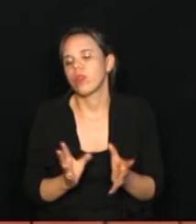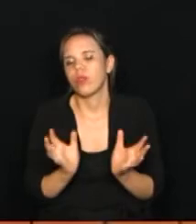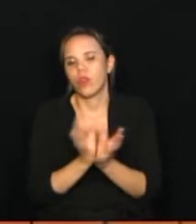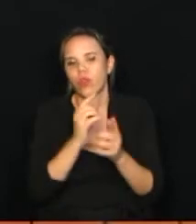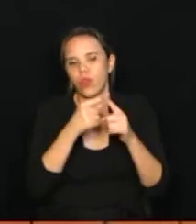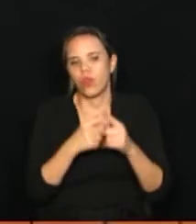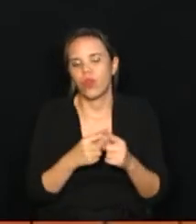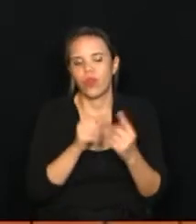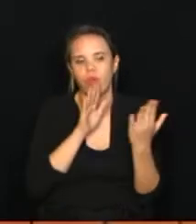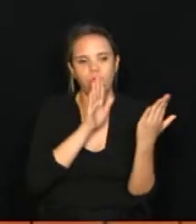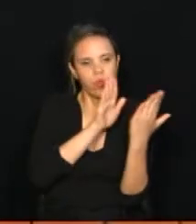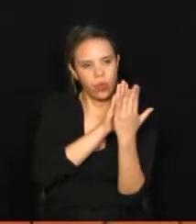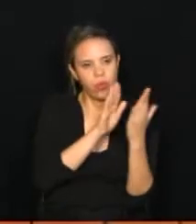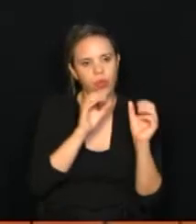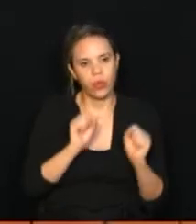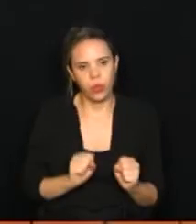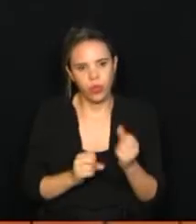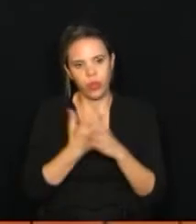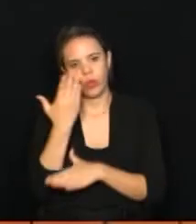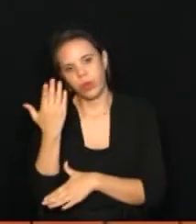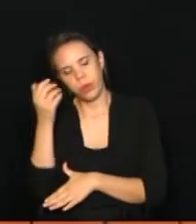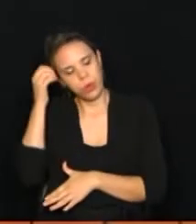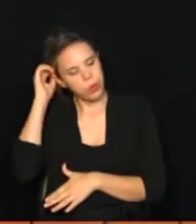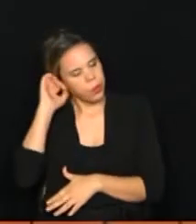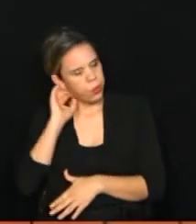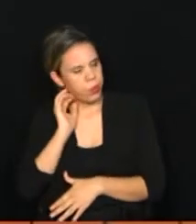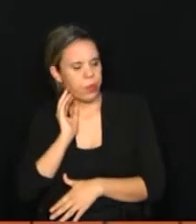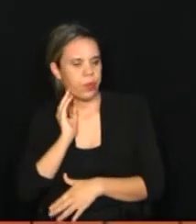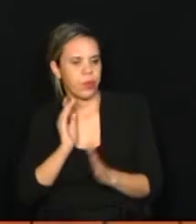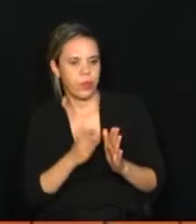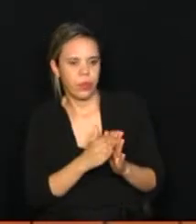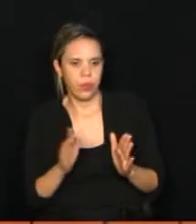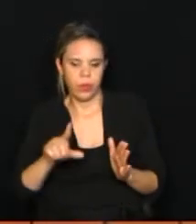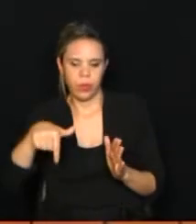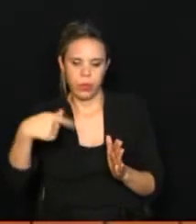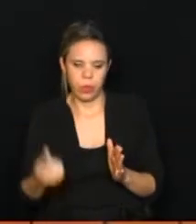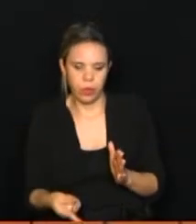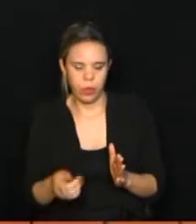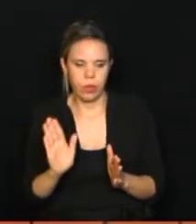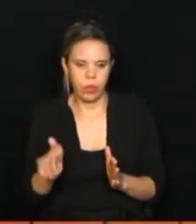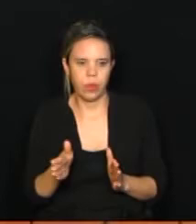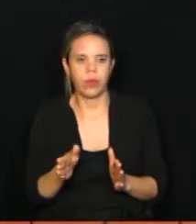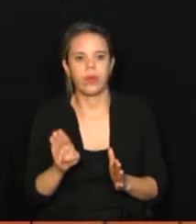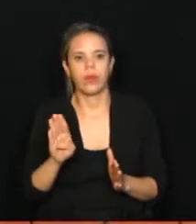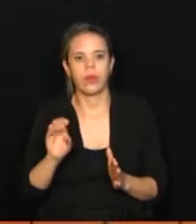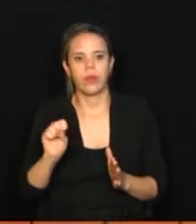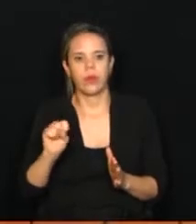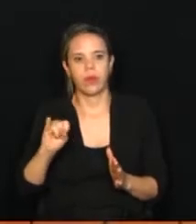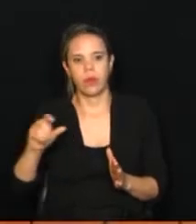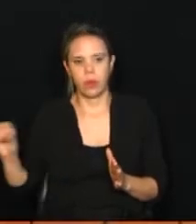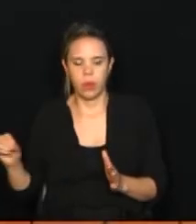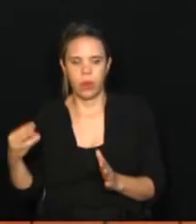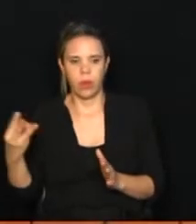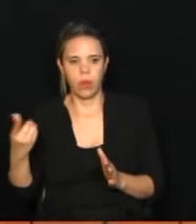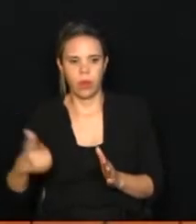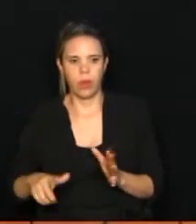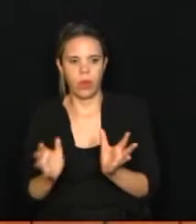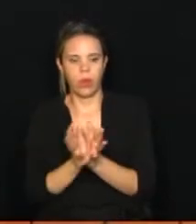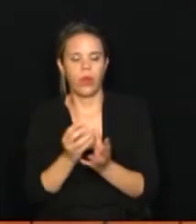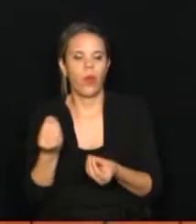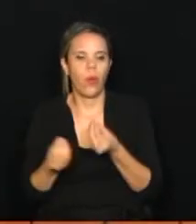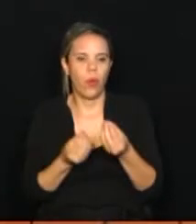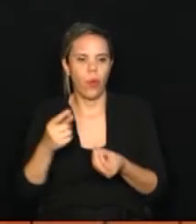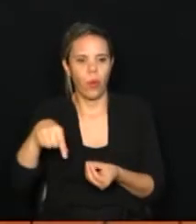Esse confronto ele pode acontecer na fase seguinte, já que Sampaio terminou na 3ª colocação? Como